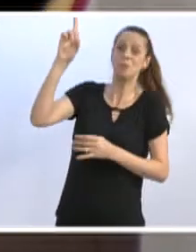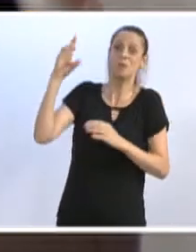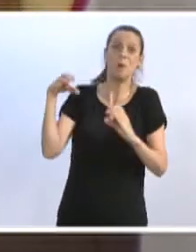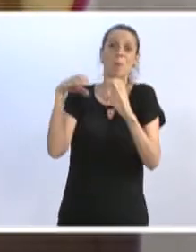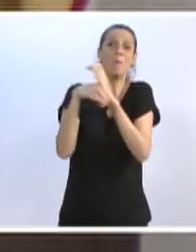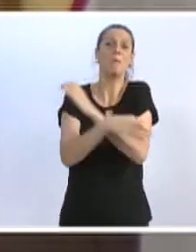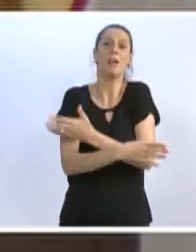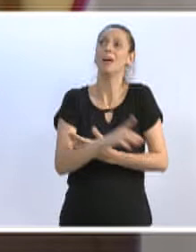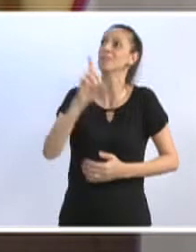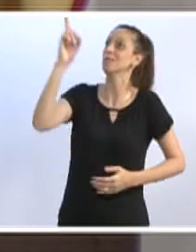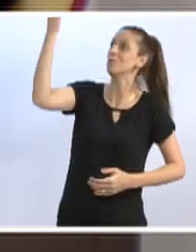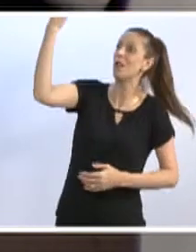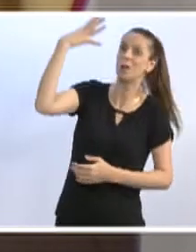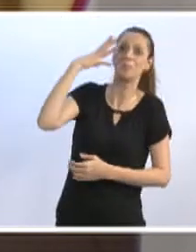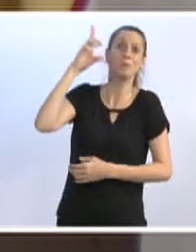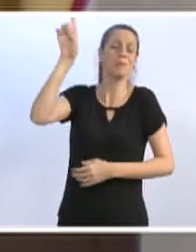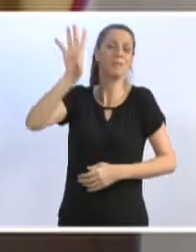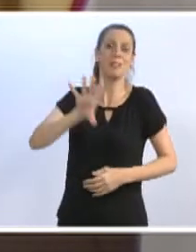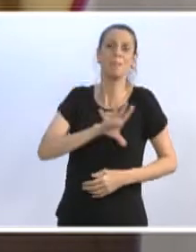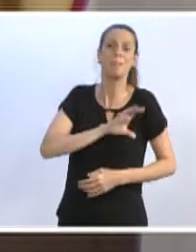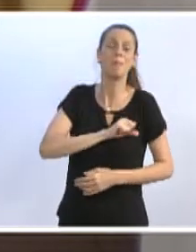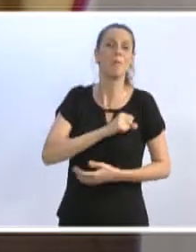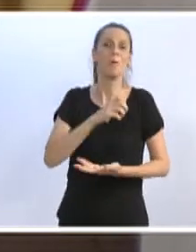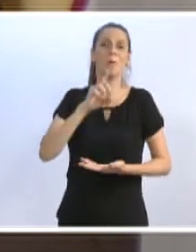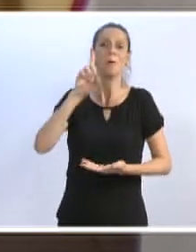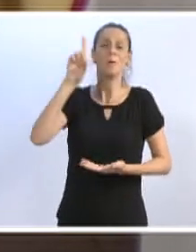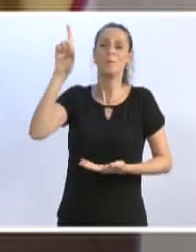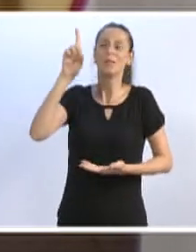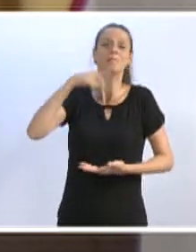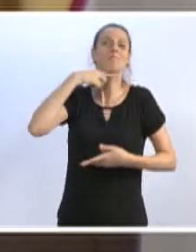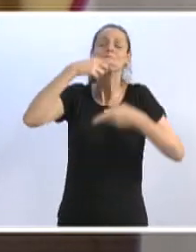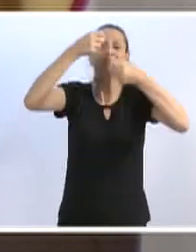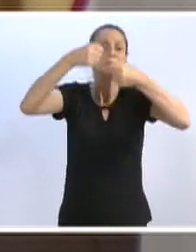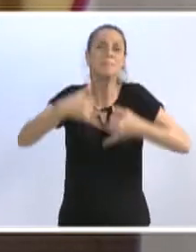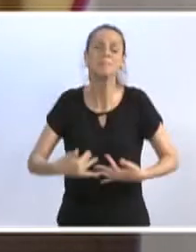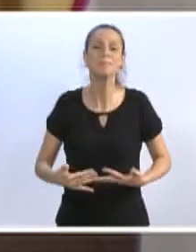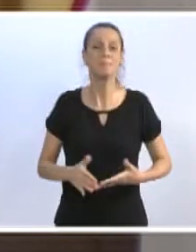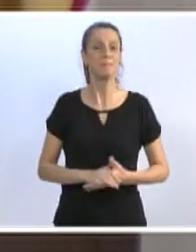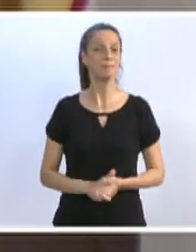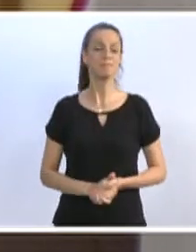é luz, ele é amor, ele é indescritível.